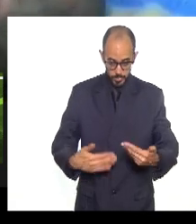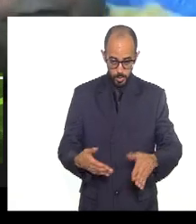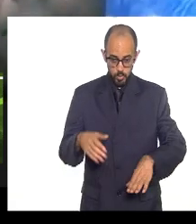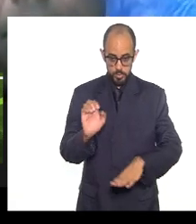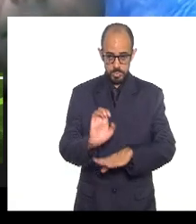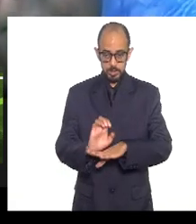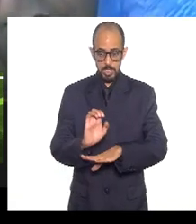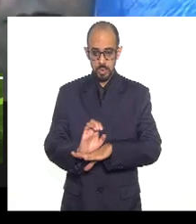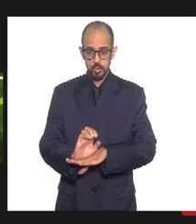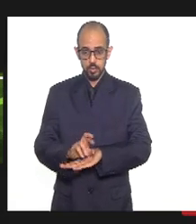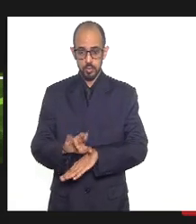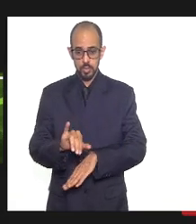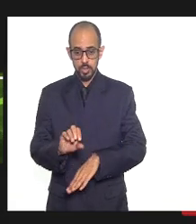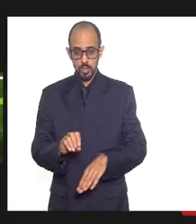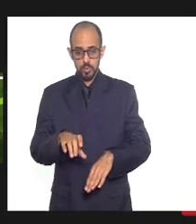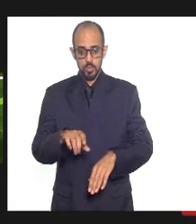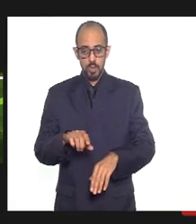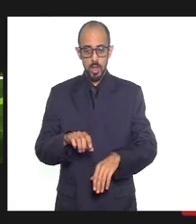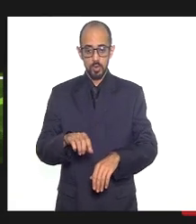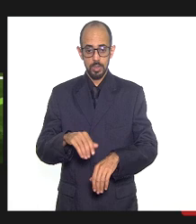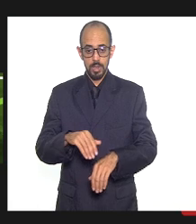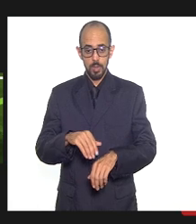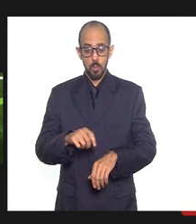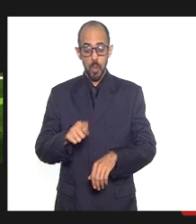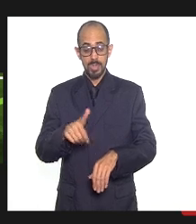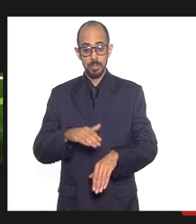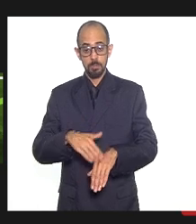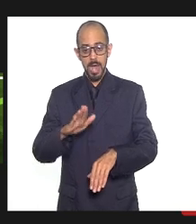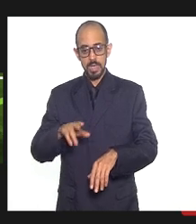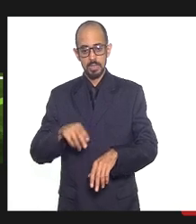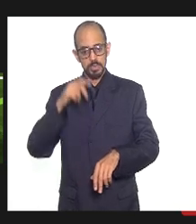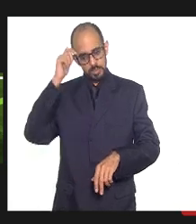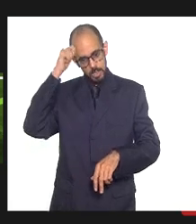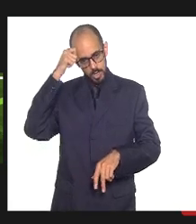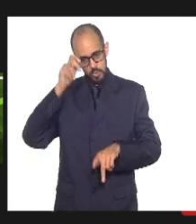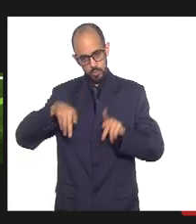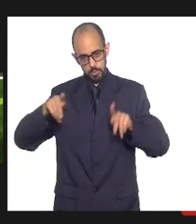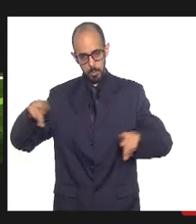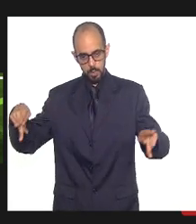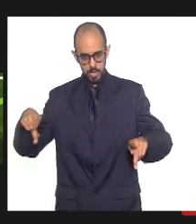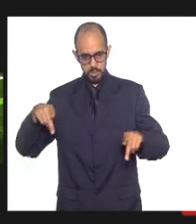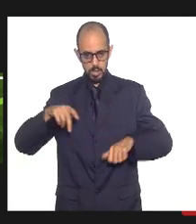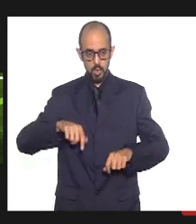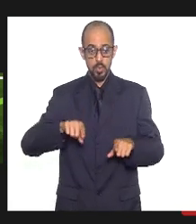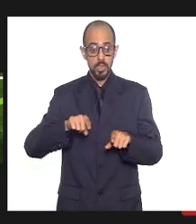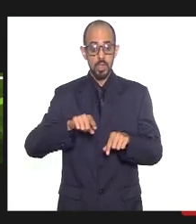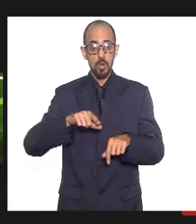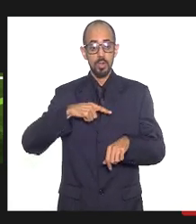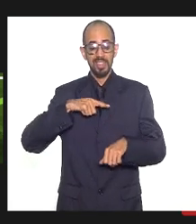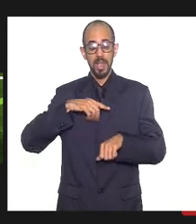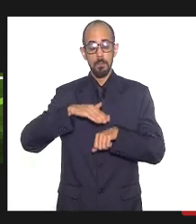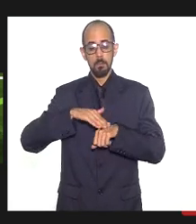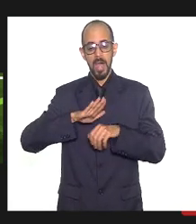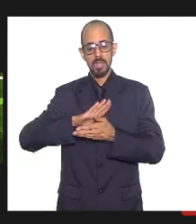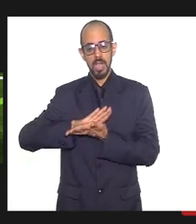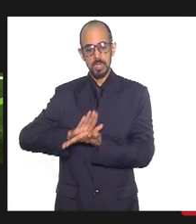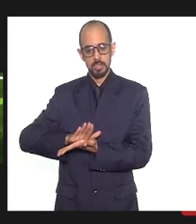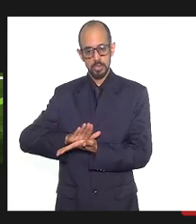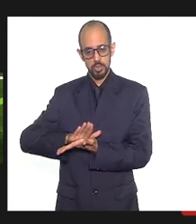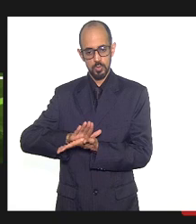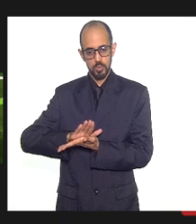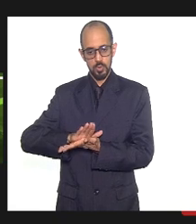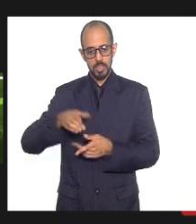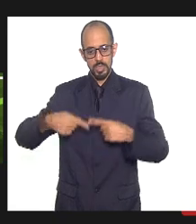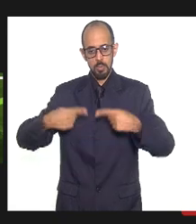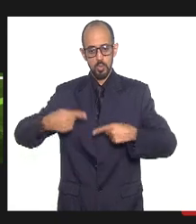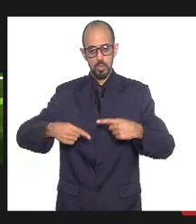é um dos estados mais pretos do Brasil e um dos estados mais racistas do país, né? É o estado onde a necropolítica,